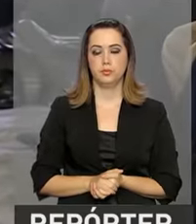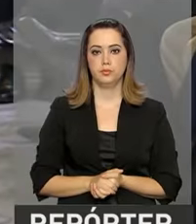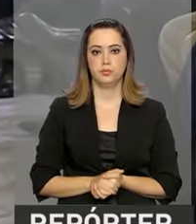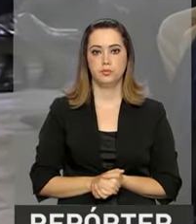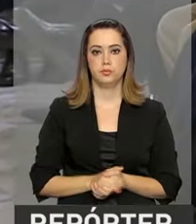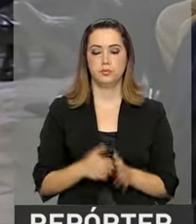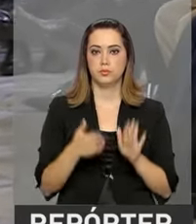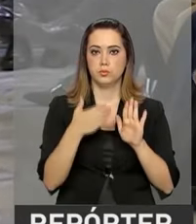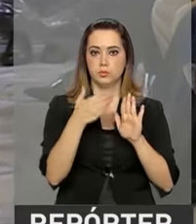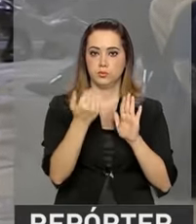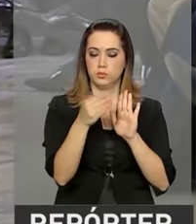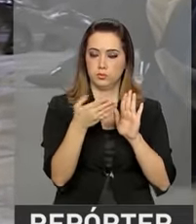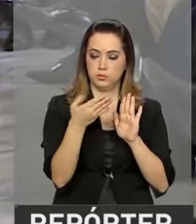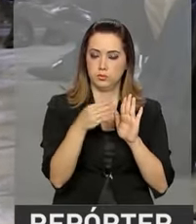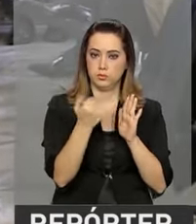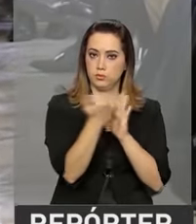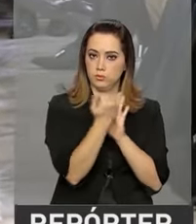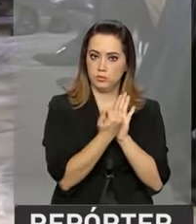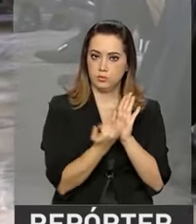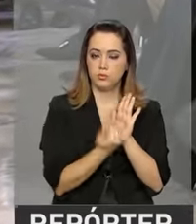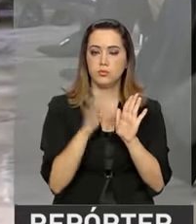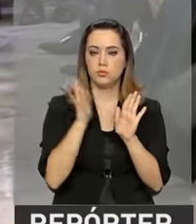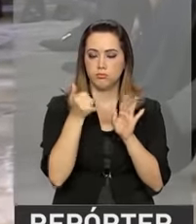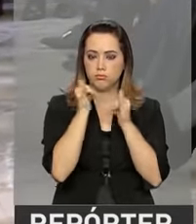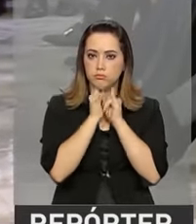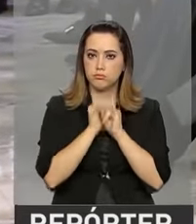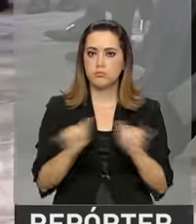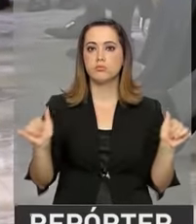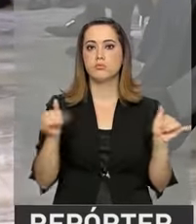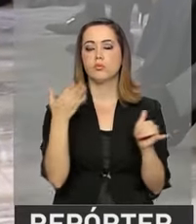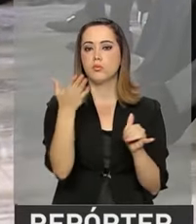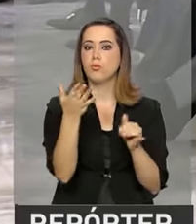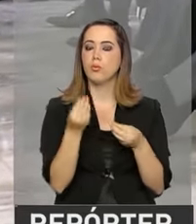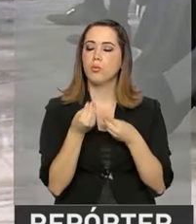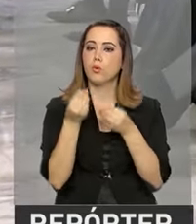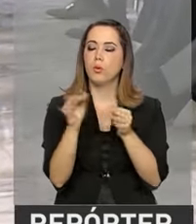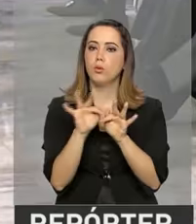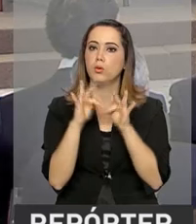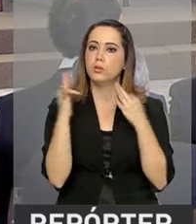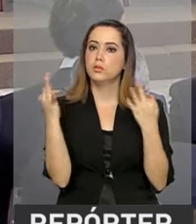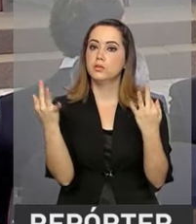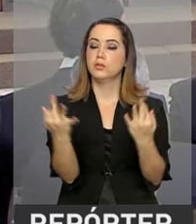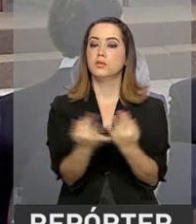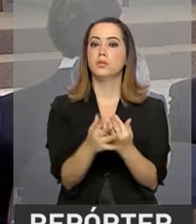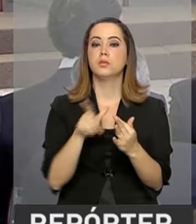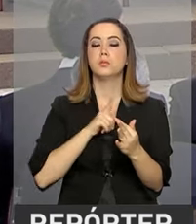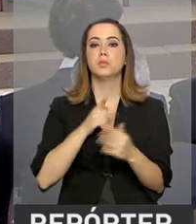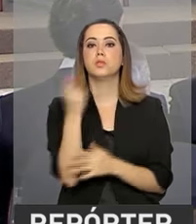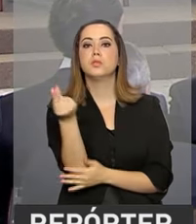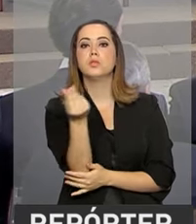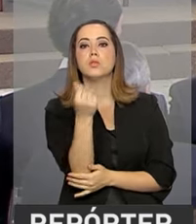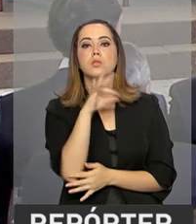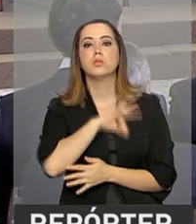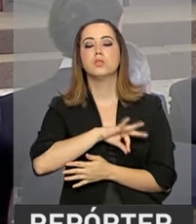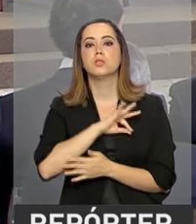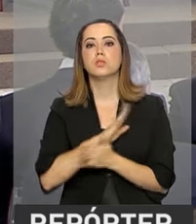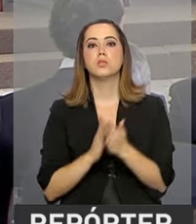O programa, como foi anunciado, vai atender famílias com renda até